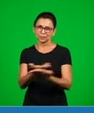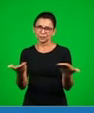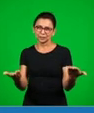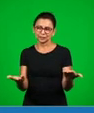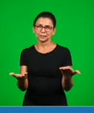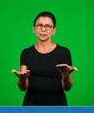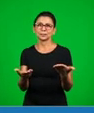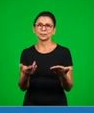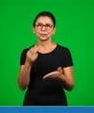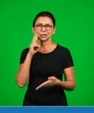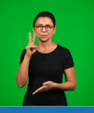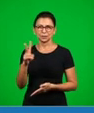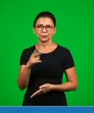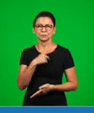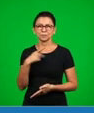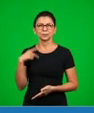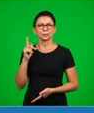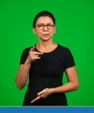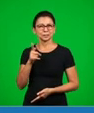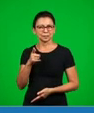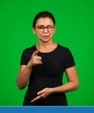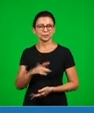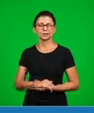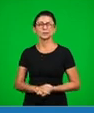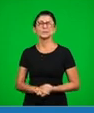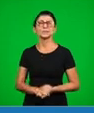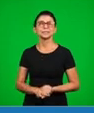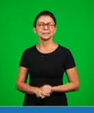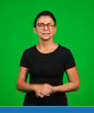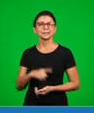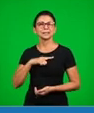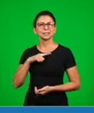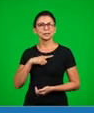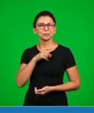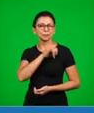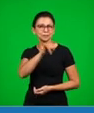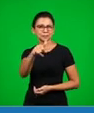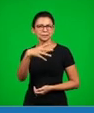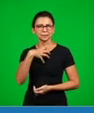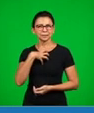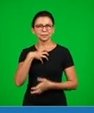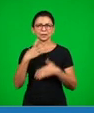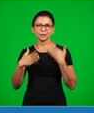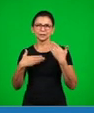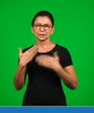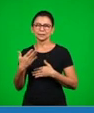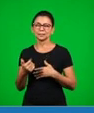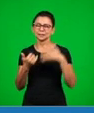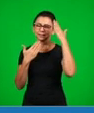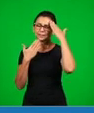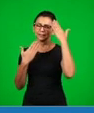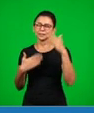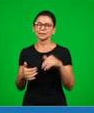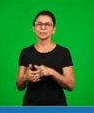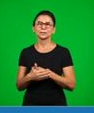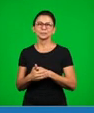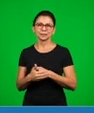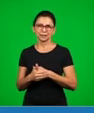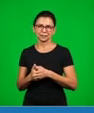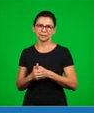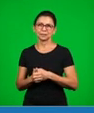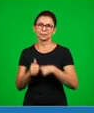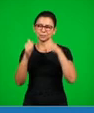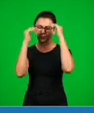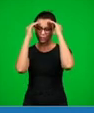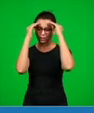vídeo e retribui aos irmãos com alegria todo o carinho que os irmãos têm tido ali com ele também, com respeito